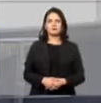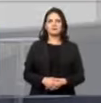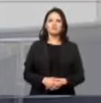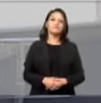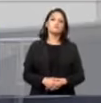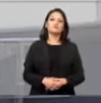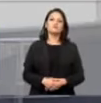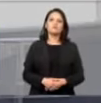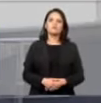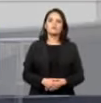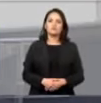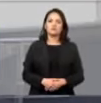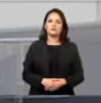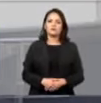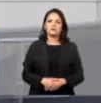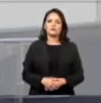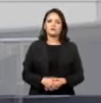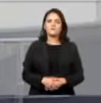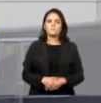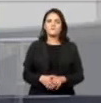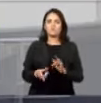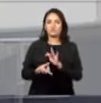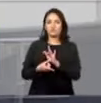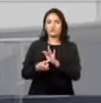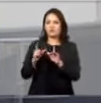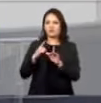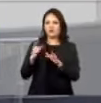da ação impetrada pelo partido